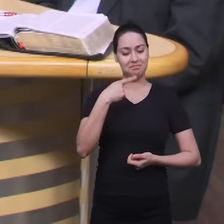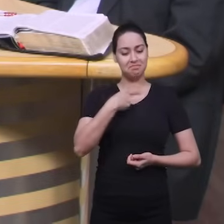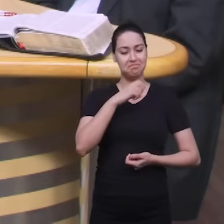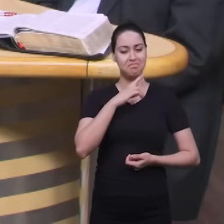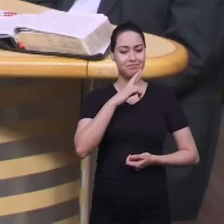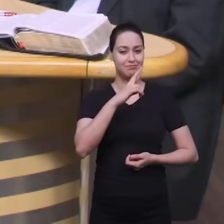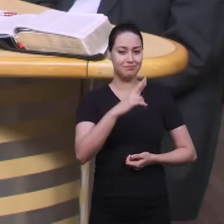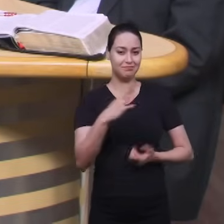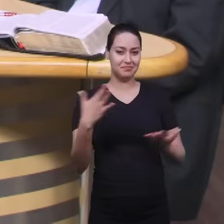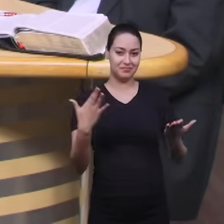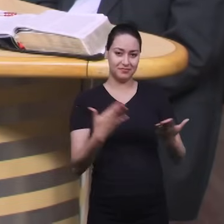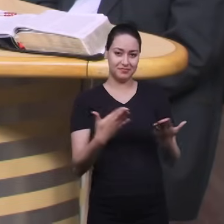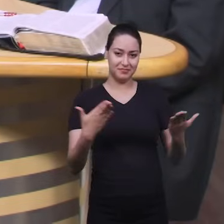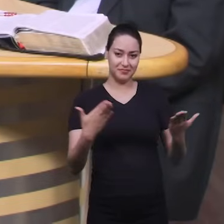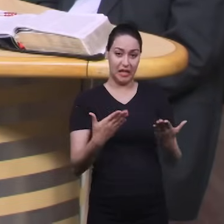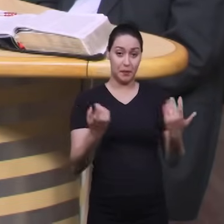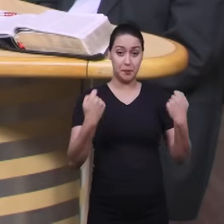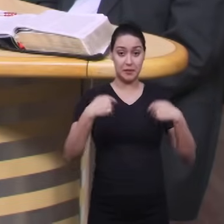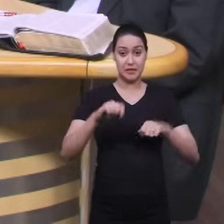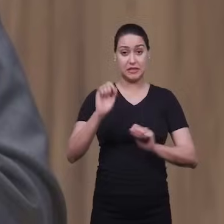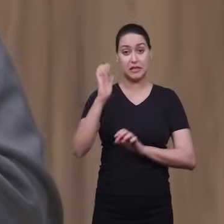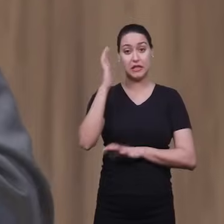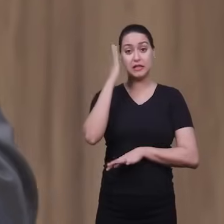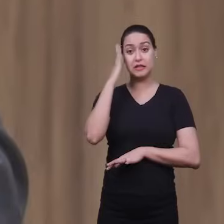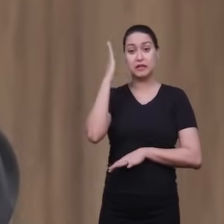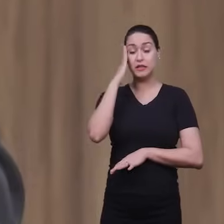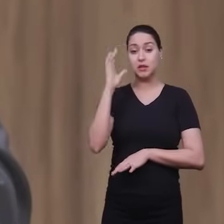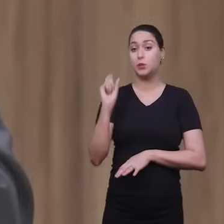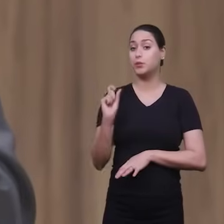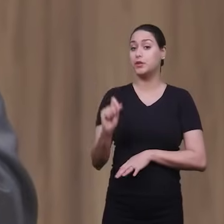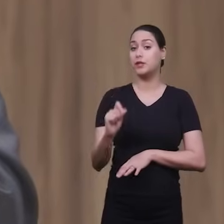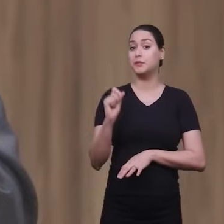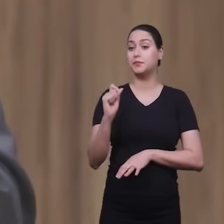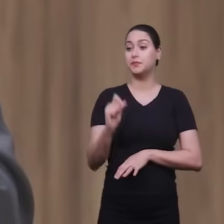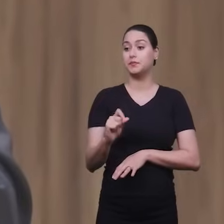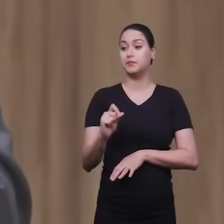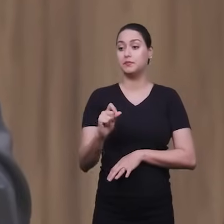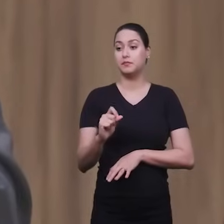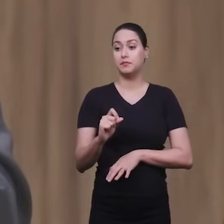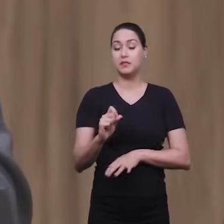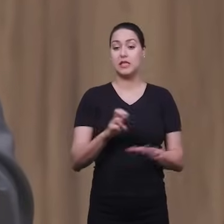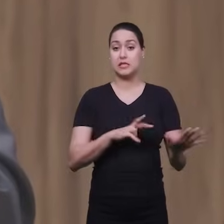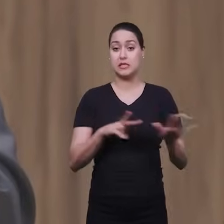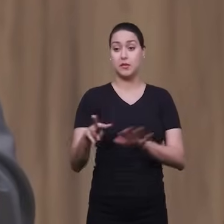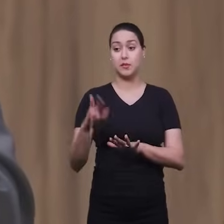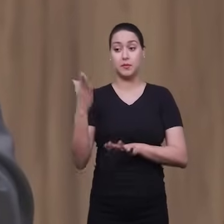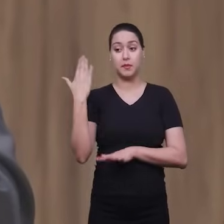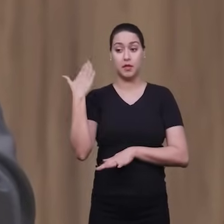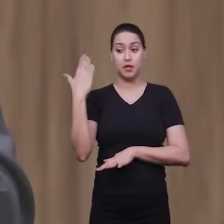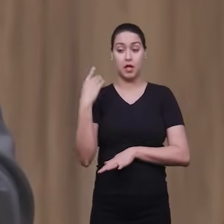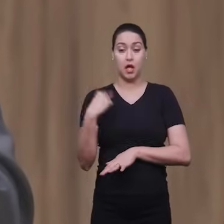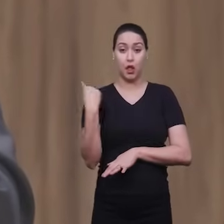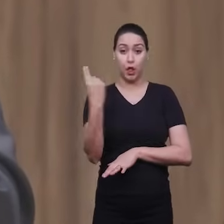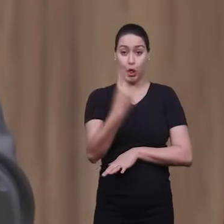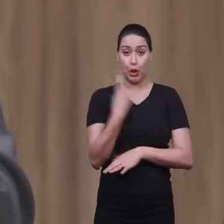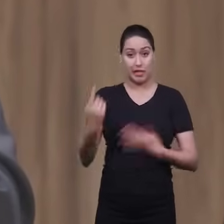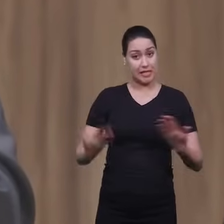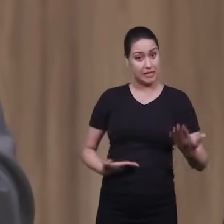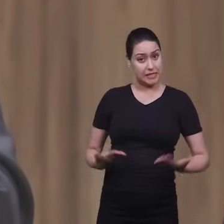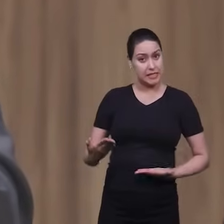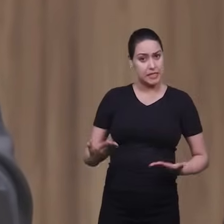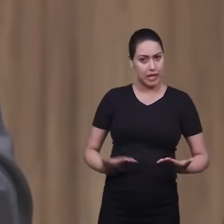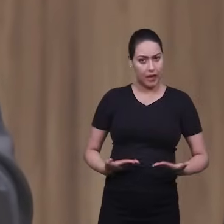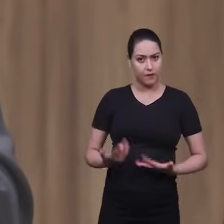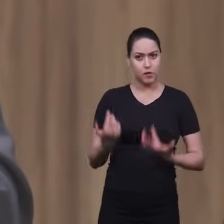comentários a primeira coisa nós temos que entender que nós não somos donos né nós fala uma semana passada nós somos